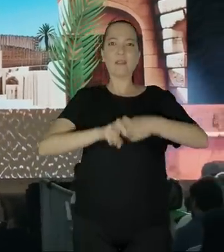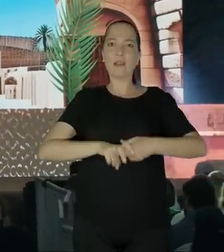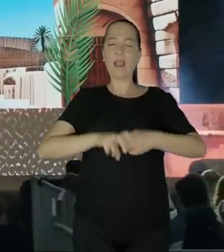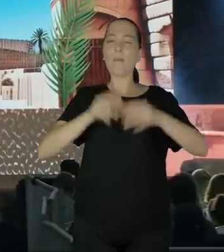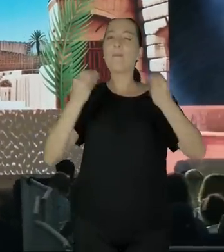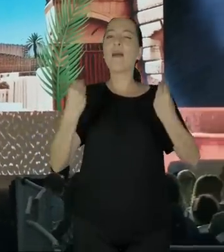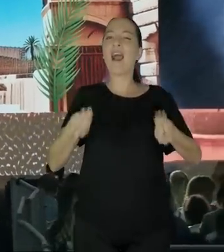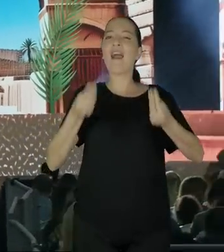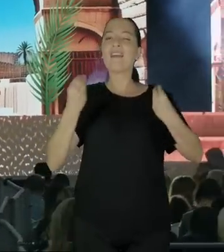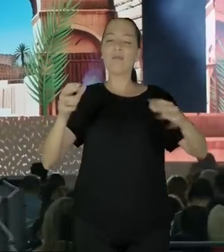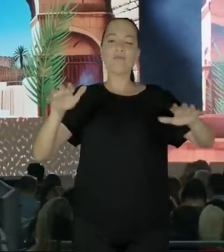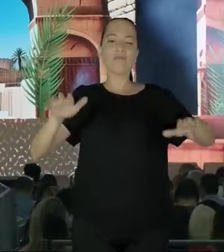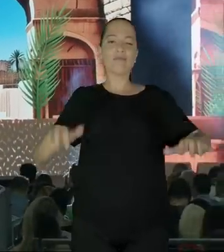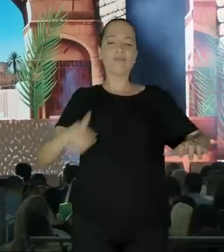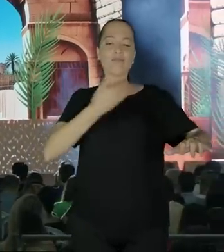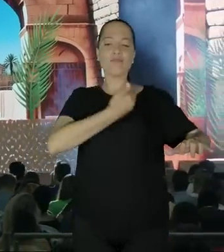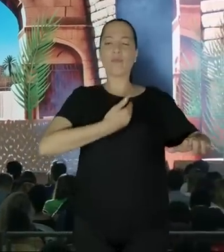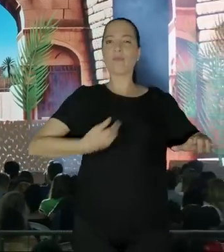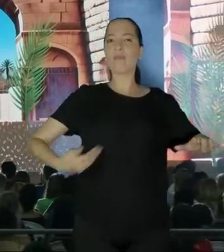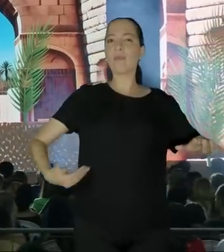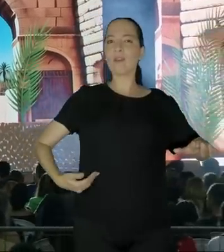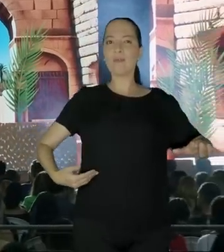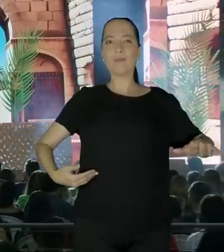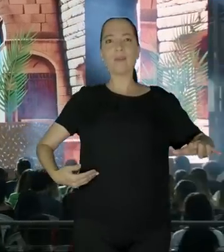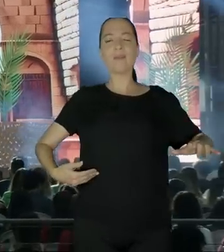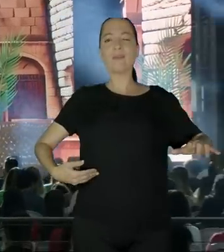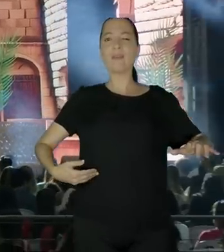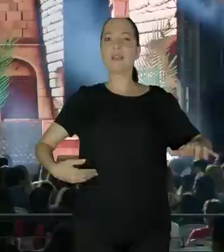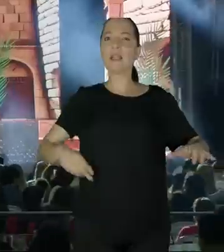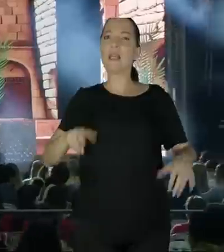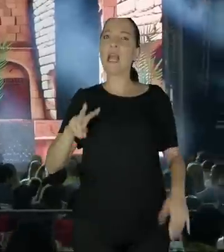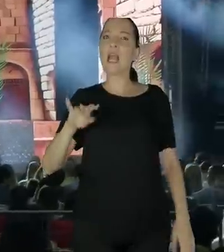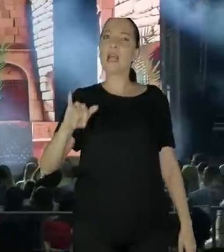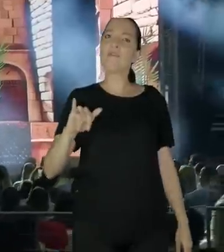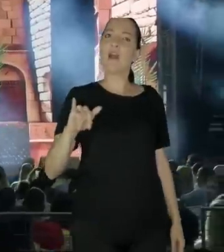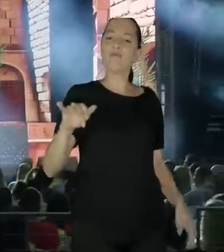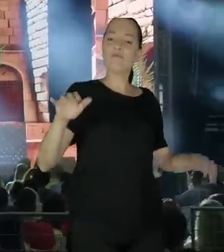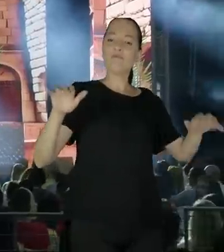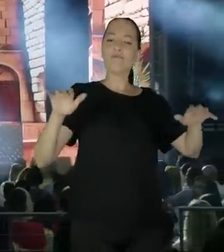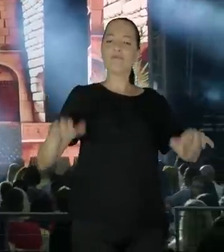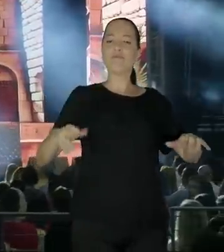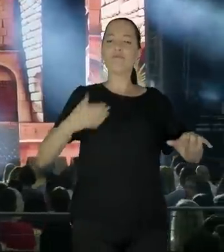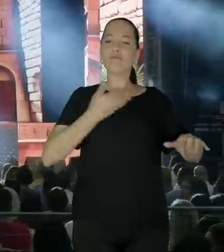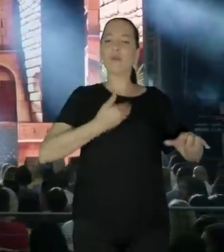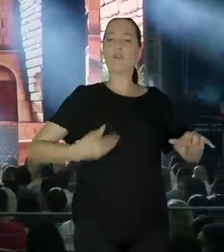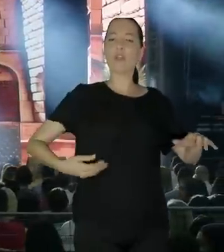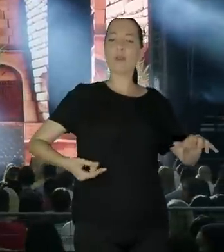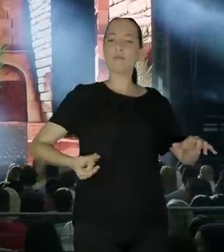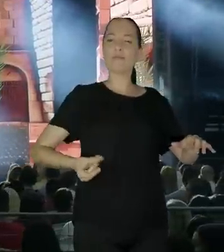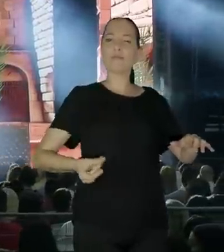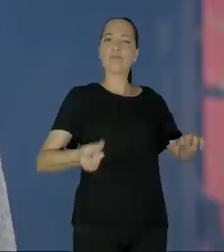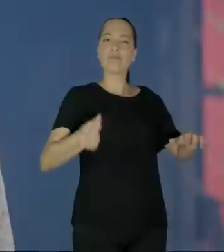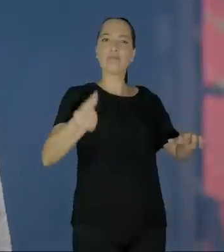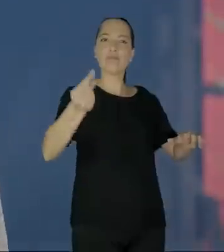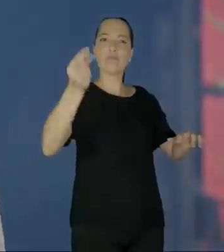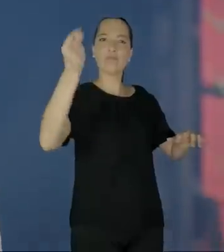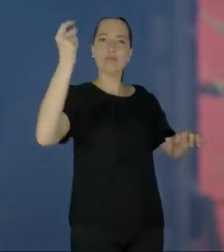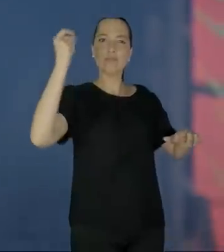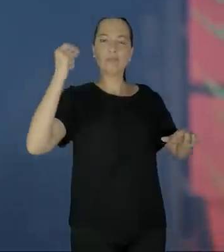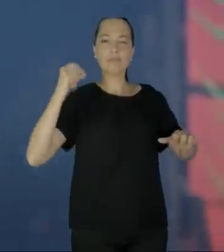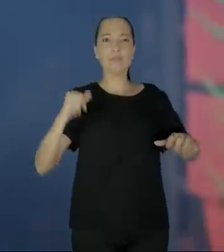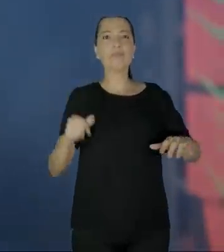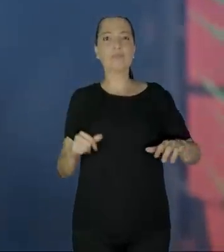governar. E ele será sacerdote no trono. E haverá